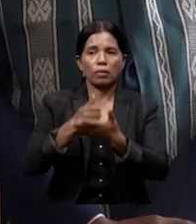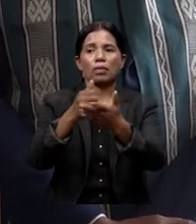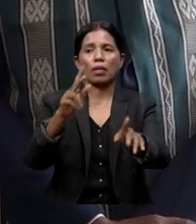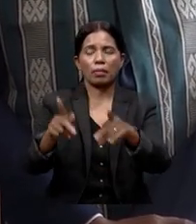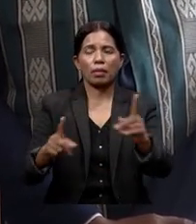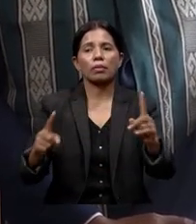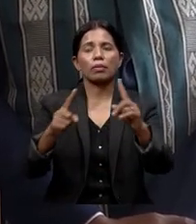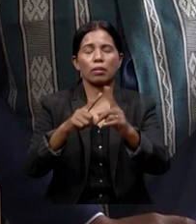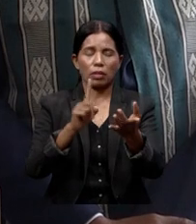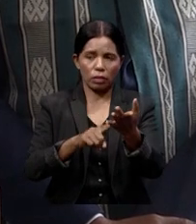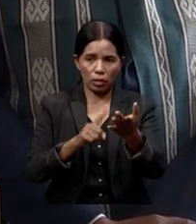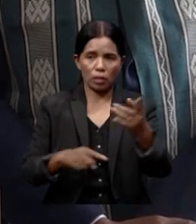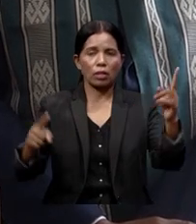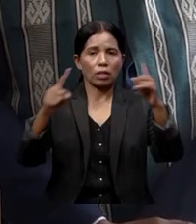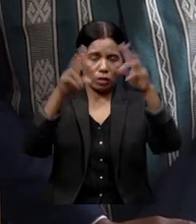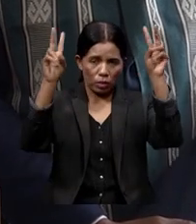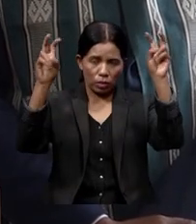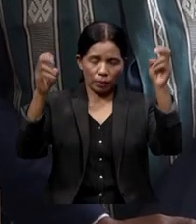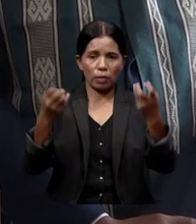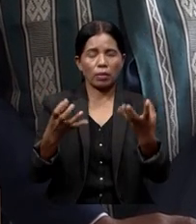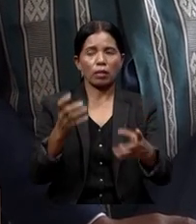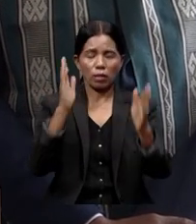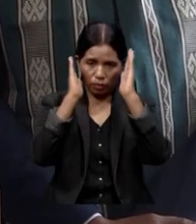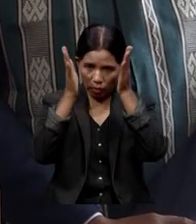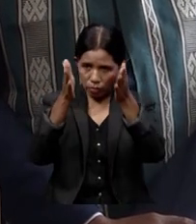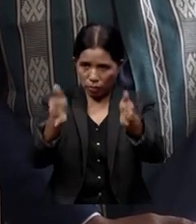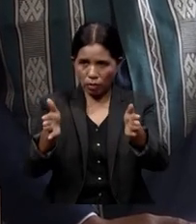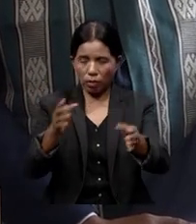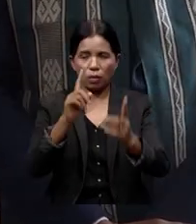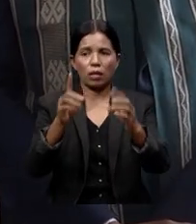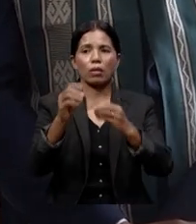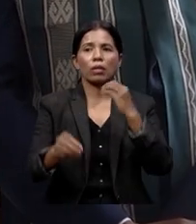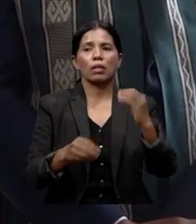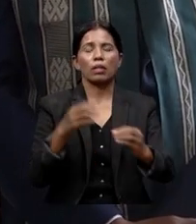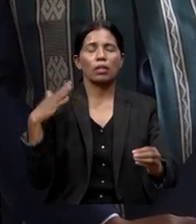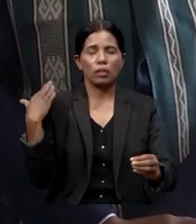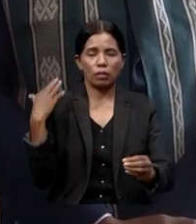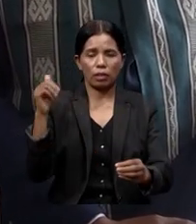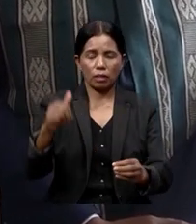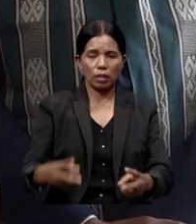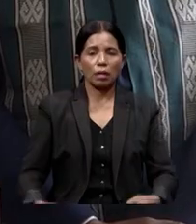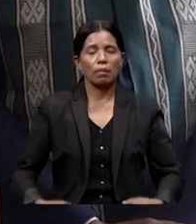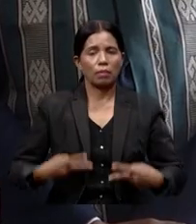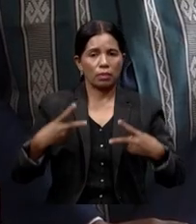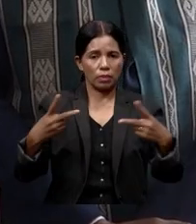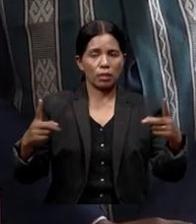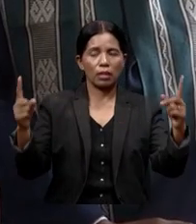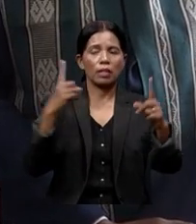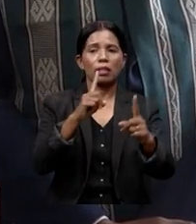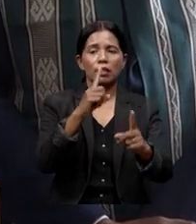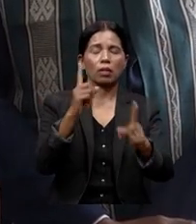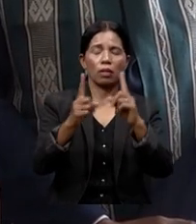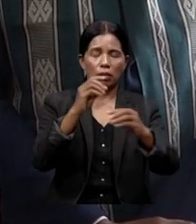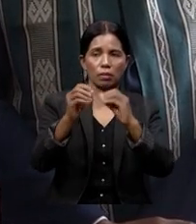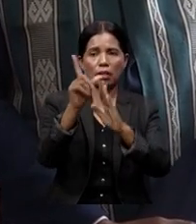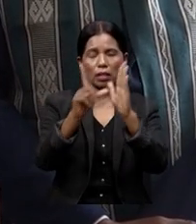bem o discussão né o tópico para ter eles mas bem foco lima que te colher com a jovem né e da maca te colher com a lei